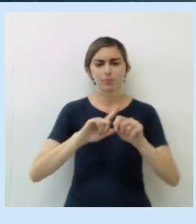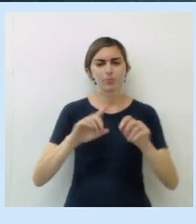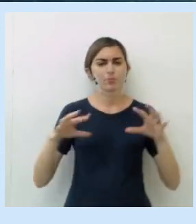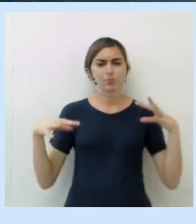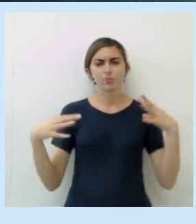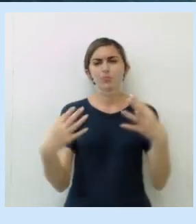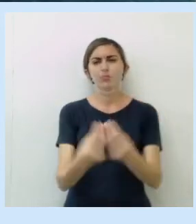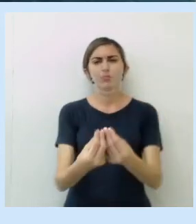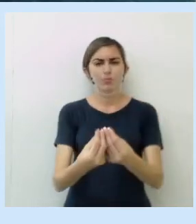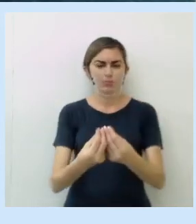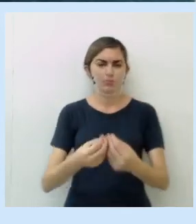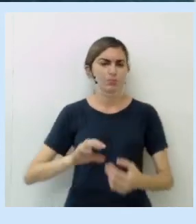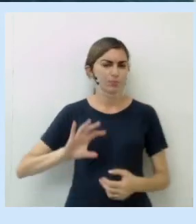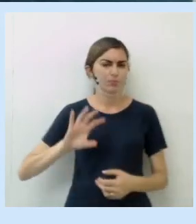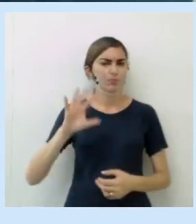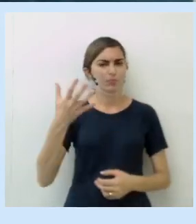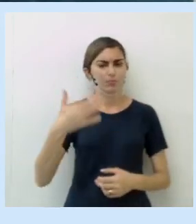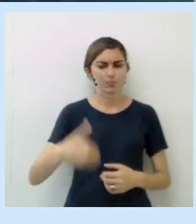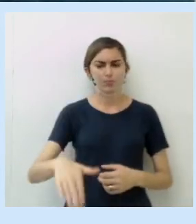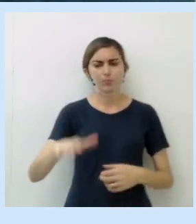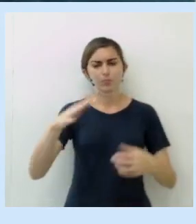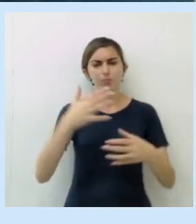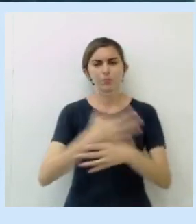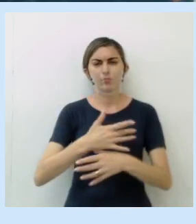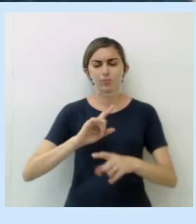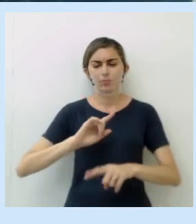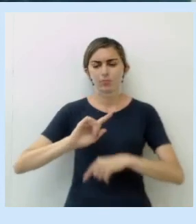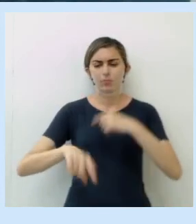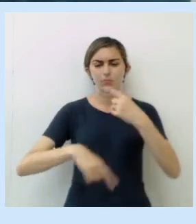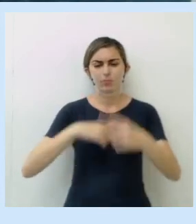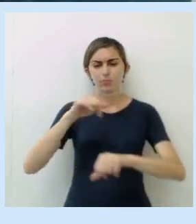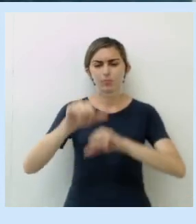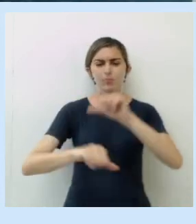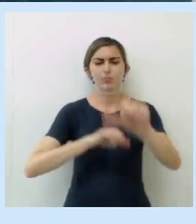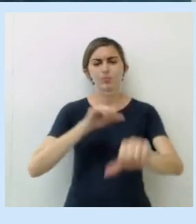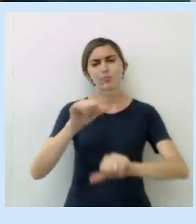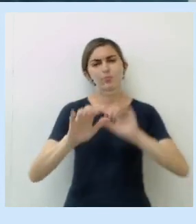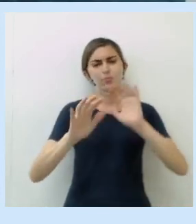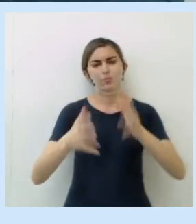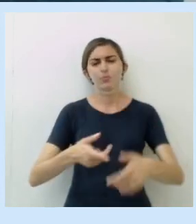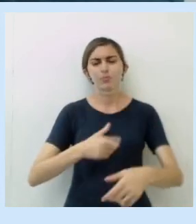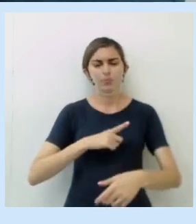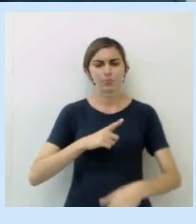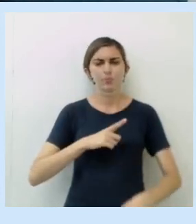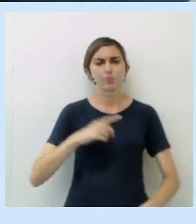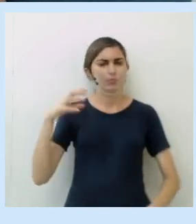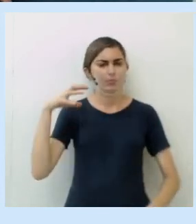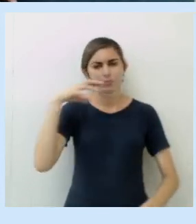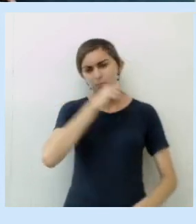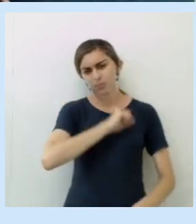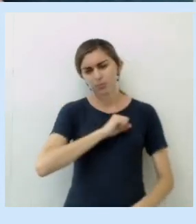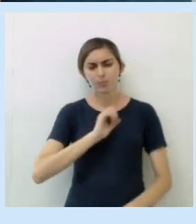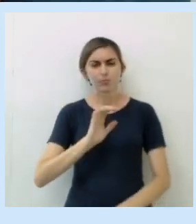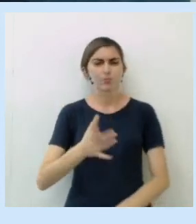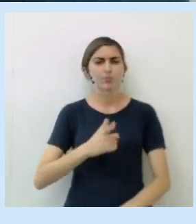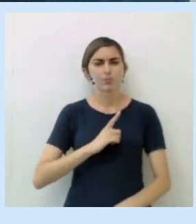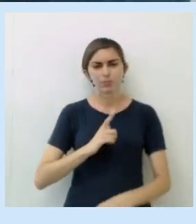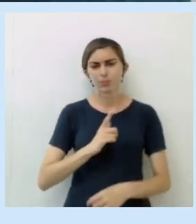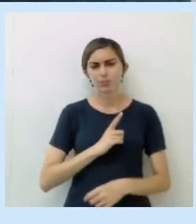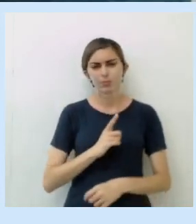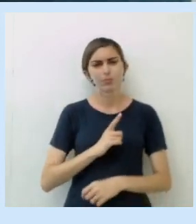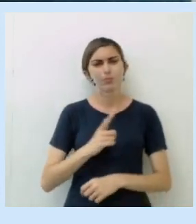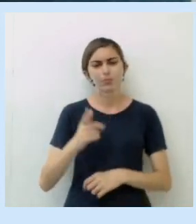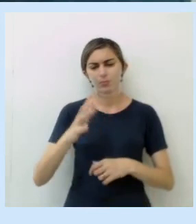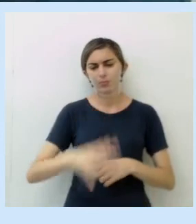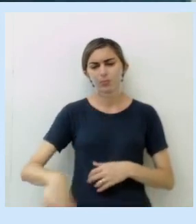toda a situação primária vá para a cidade para depois ser transformada. Então a gente já tem uma rapidez, né? A gente já vai ter